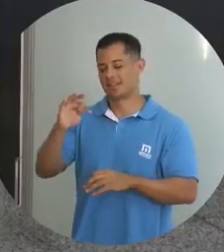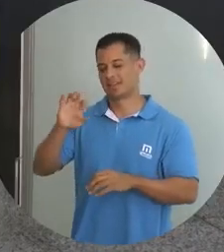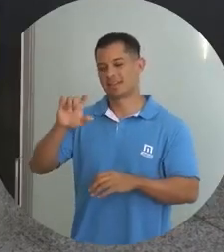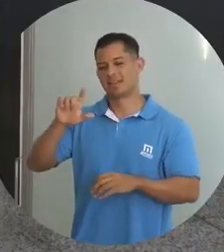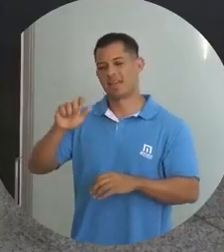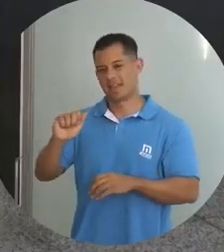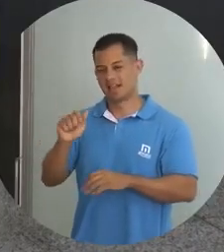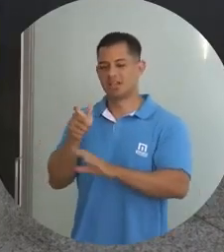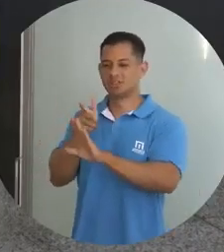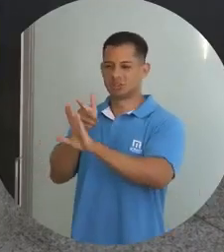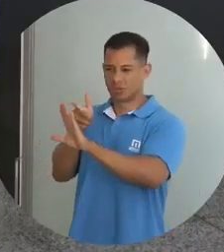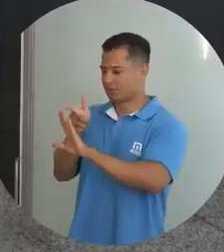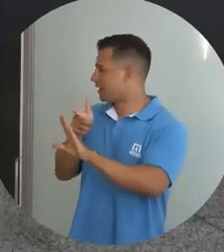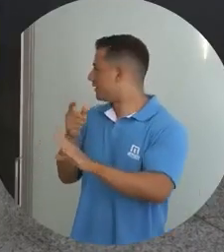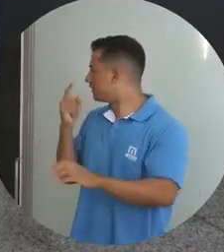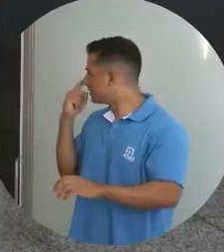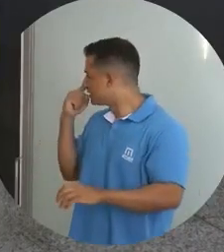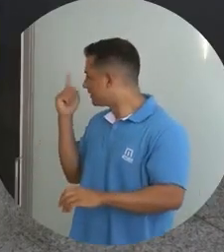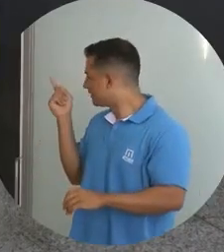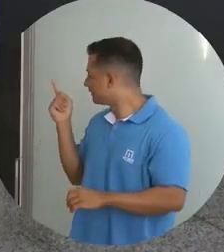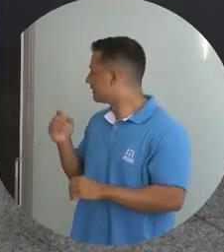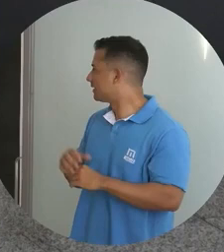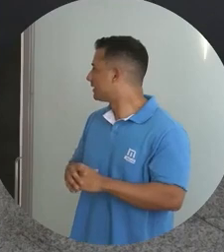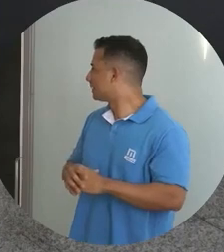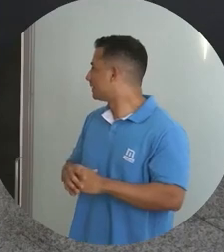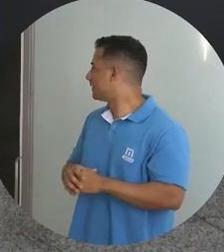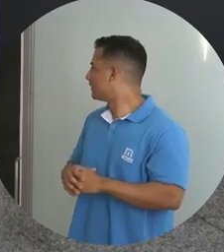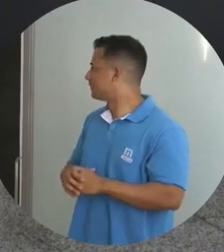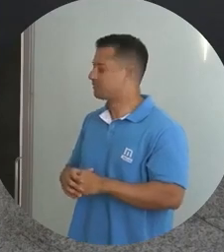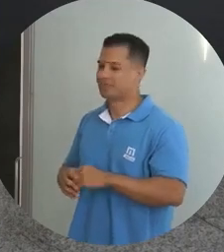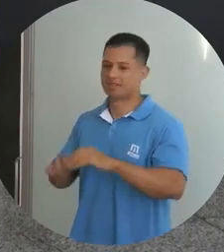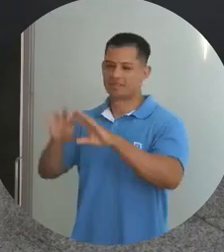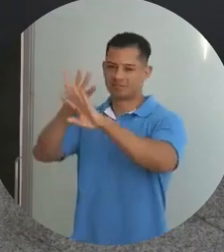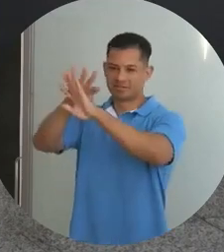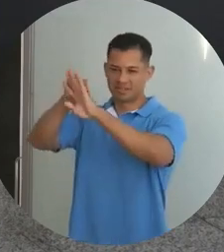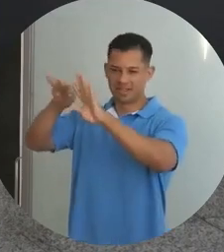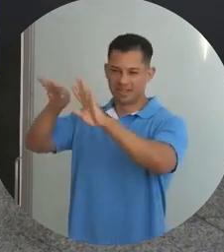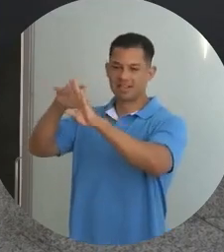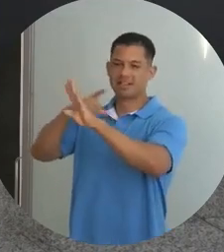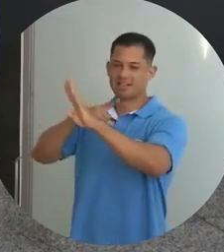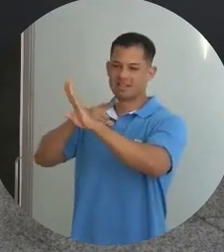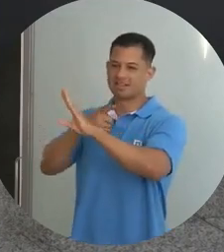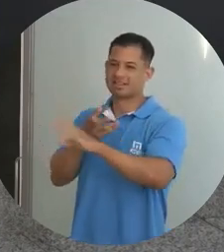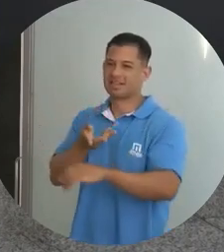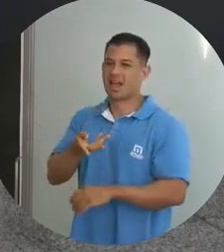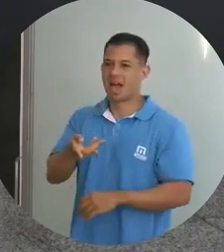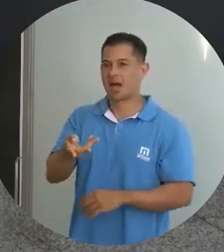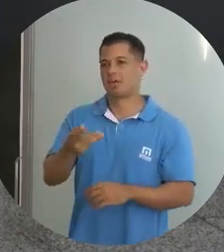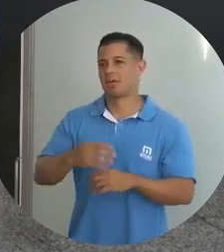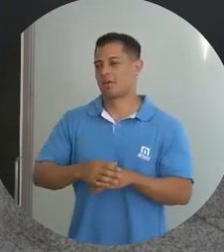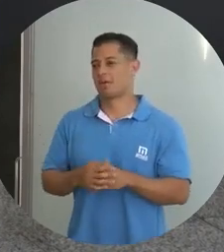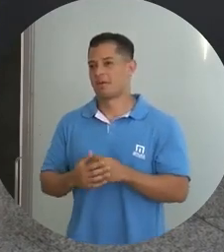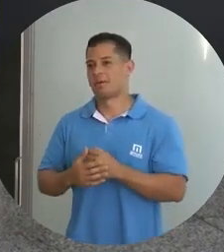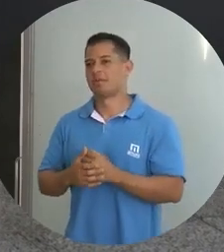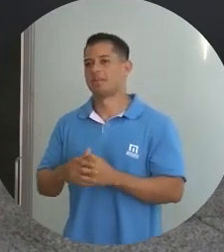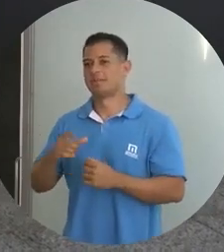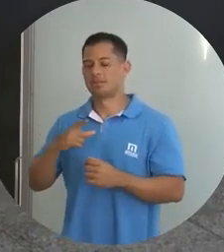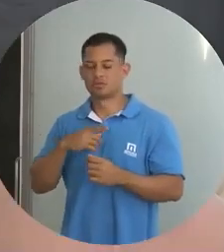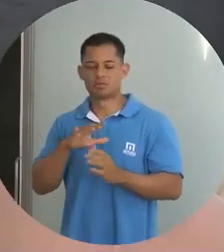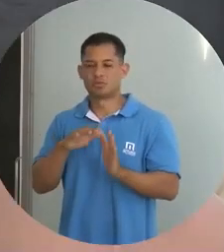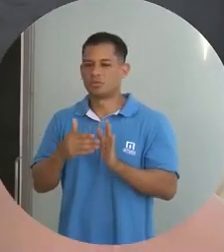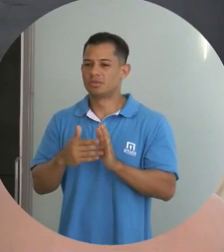Então, você vê a franja da tela aqui para o trespasse, foi uma obra muito ágil, sim. Ela foi toda, dentro do